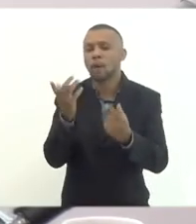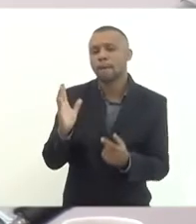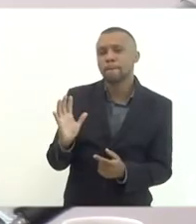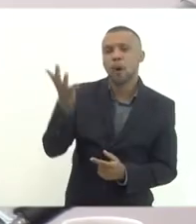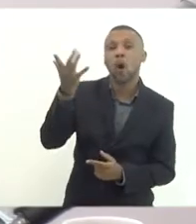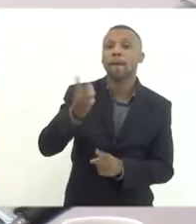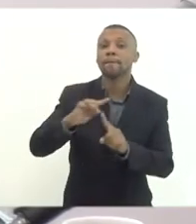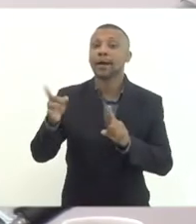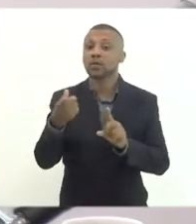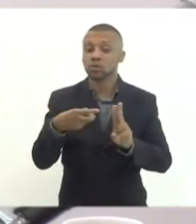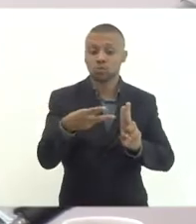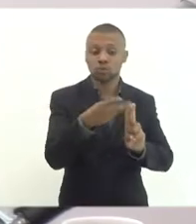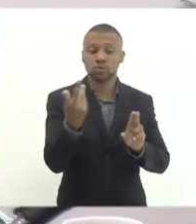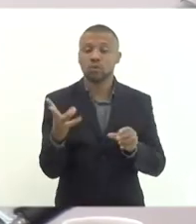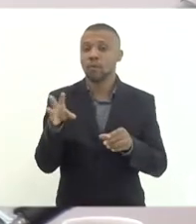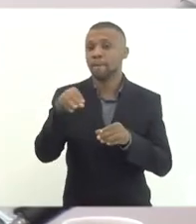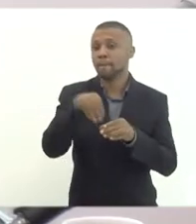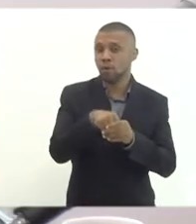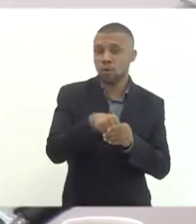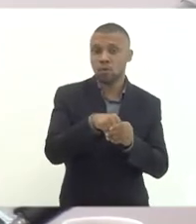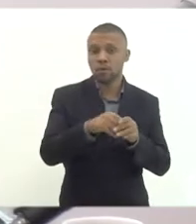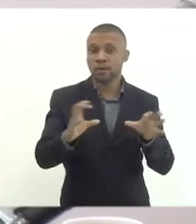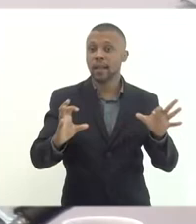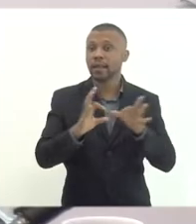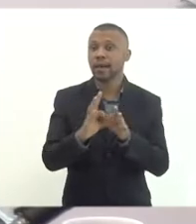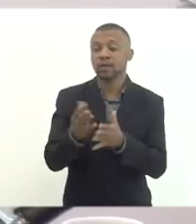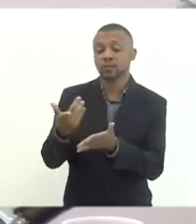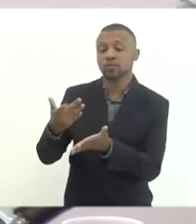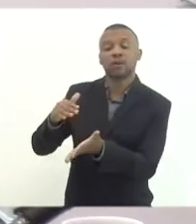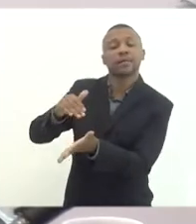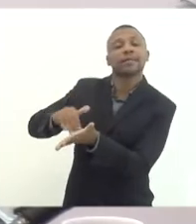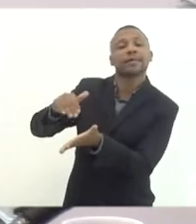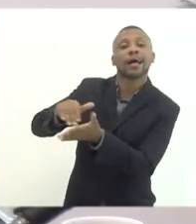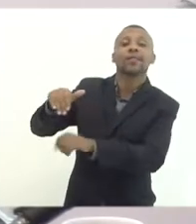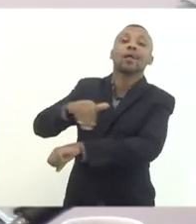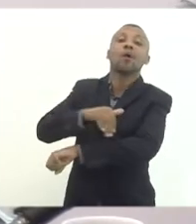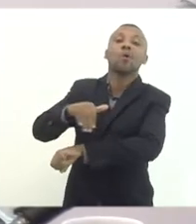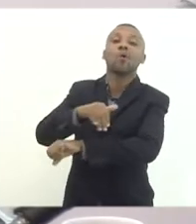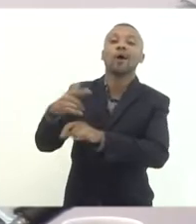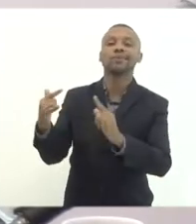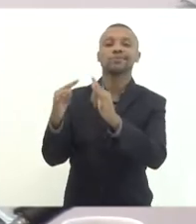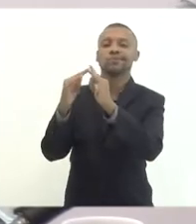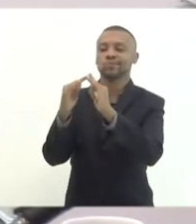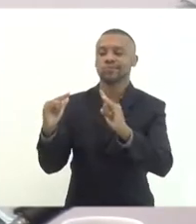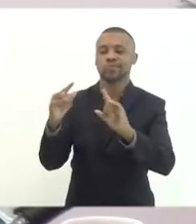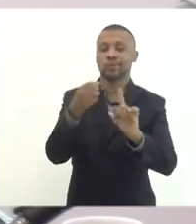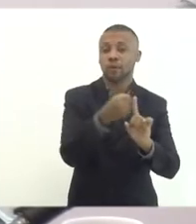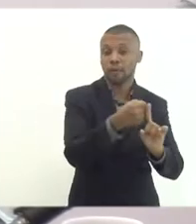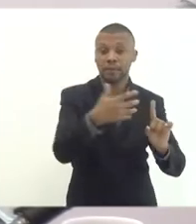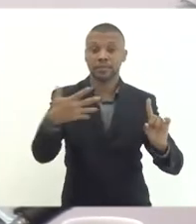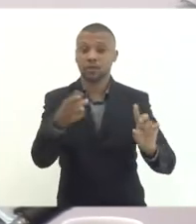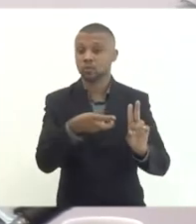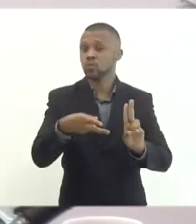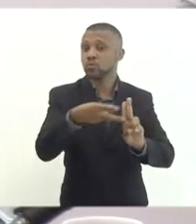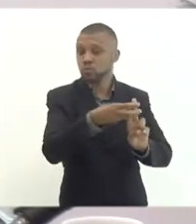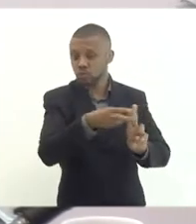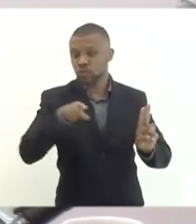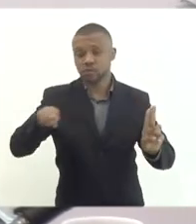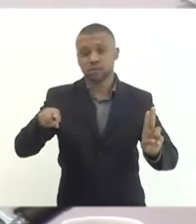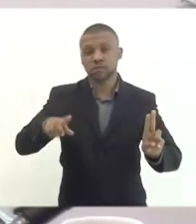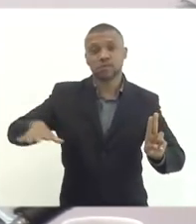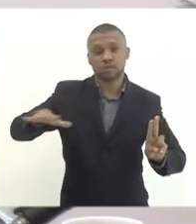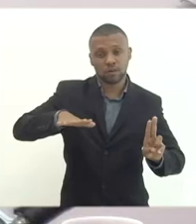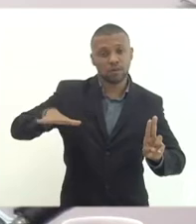incorporadas pelo SUS pelos consultórios na rua e abaixo das demandas que eles trazem que são muito amplas né